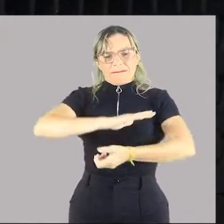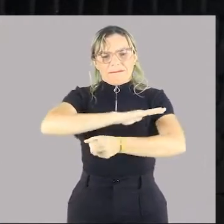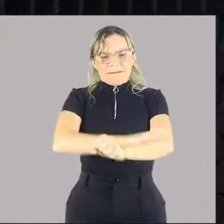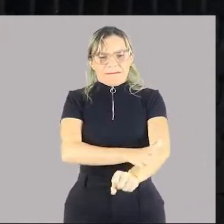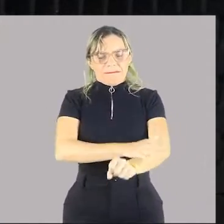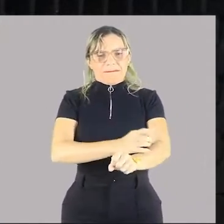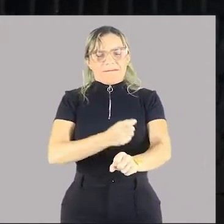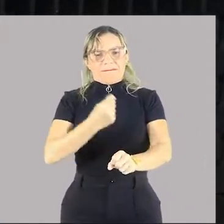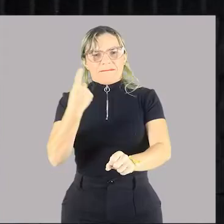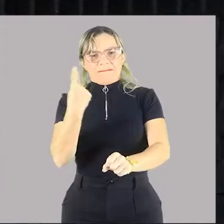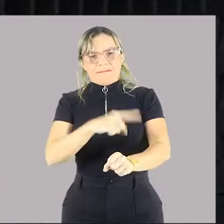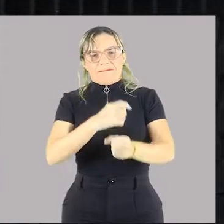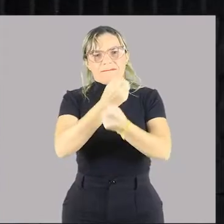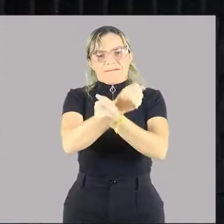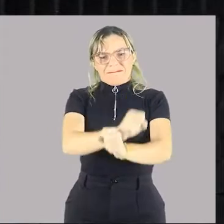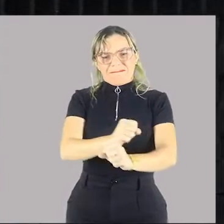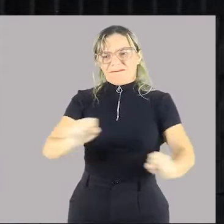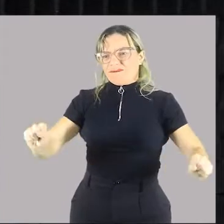e antirracista.